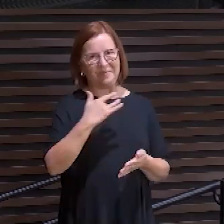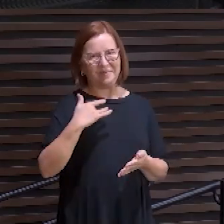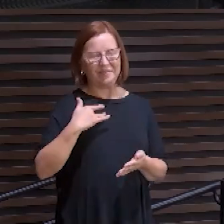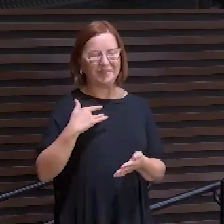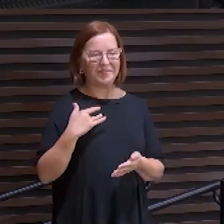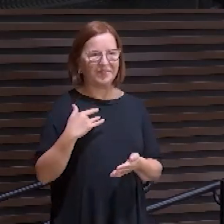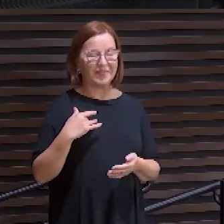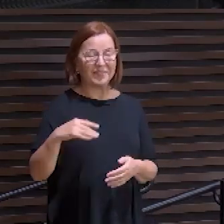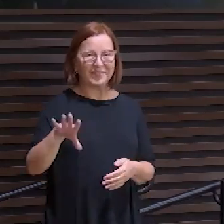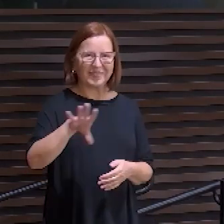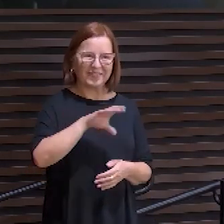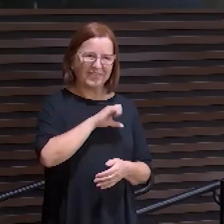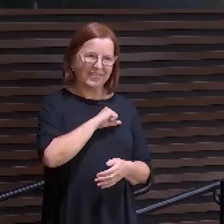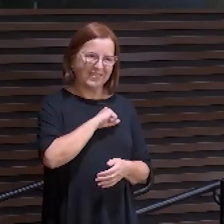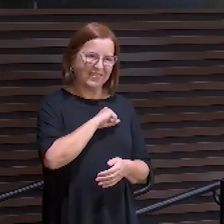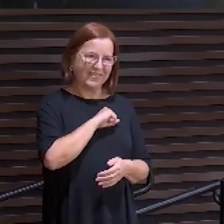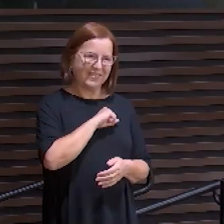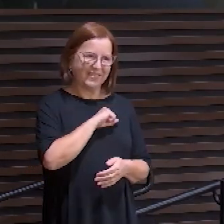Amor.